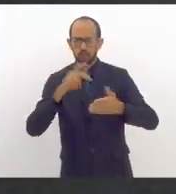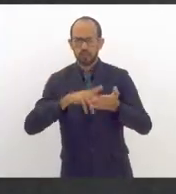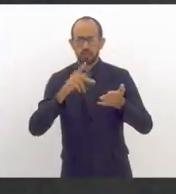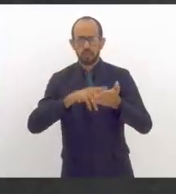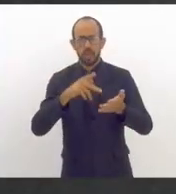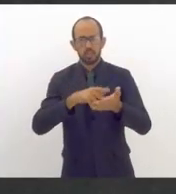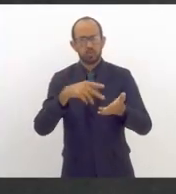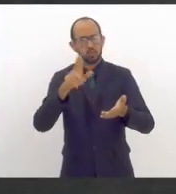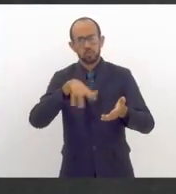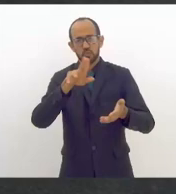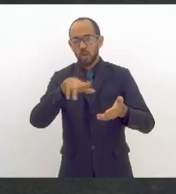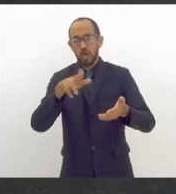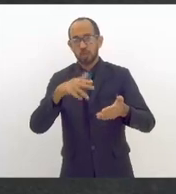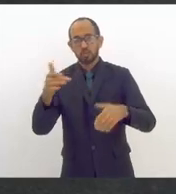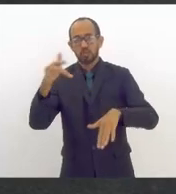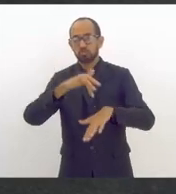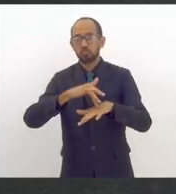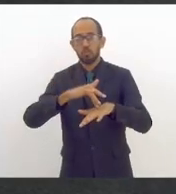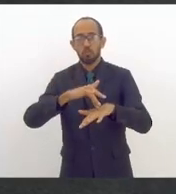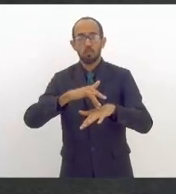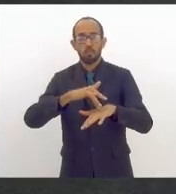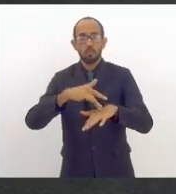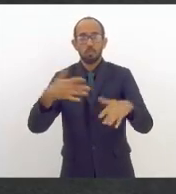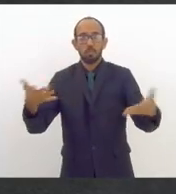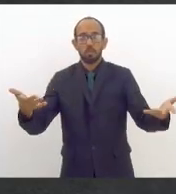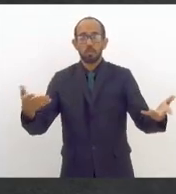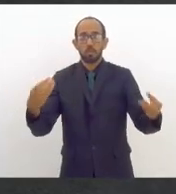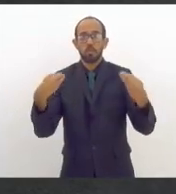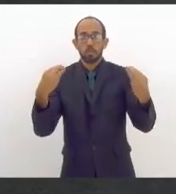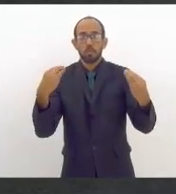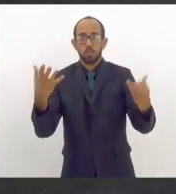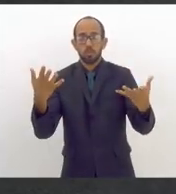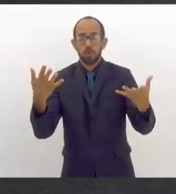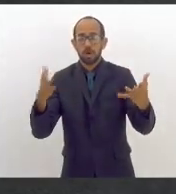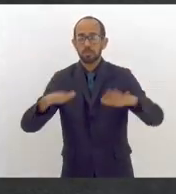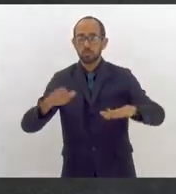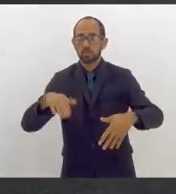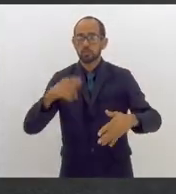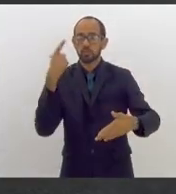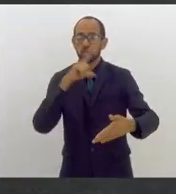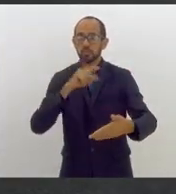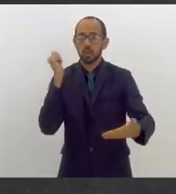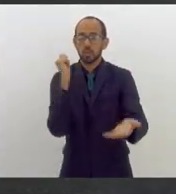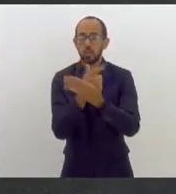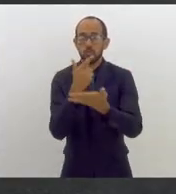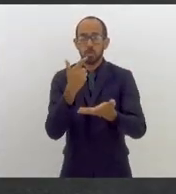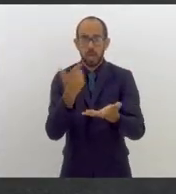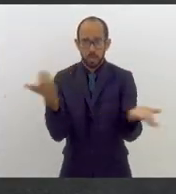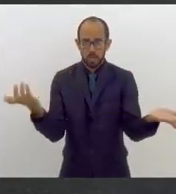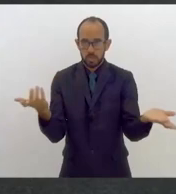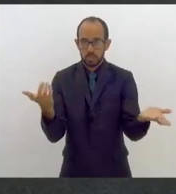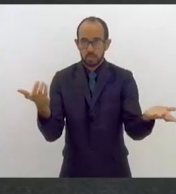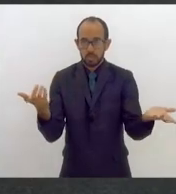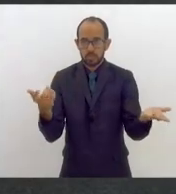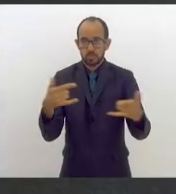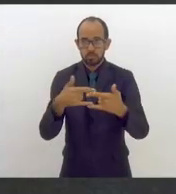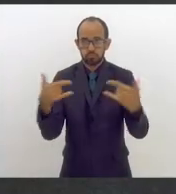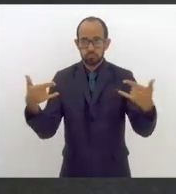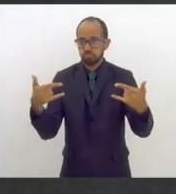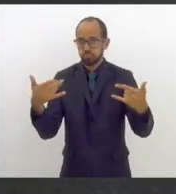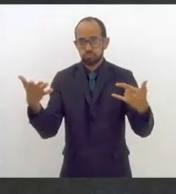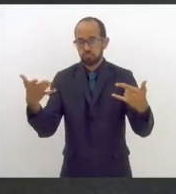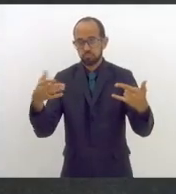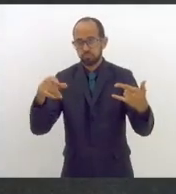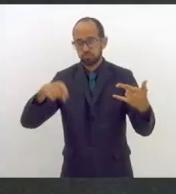ficam vendidos sem trocadilho que às vezes não conseguem ter bilheterias para comprar em dinheiro o tíquete enfim